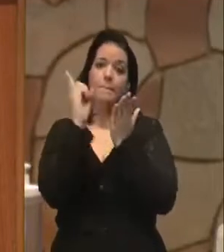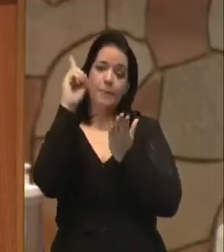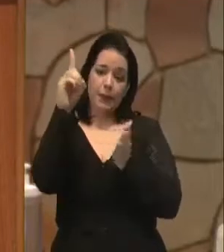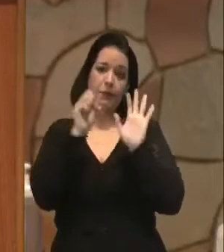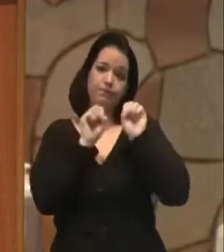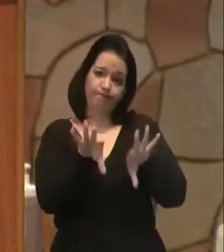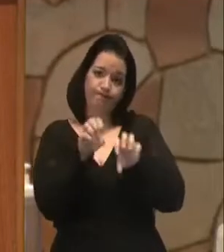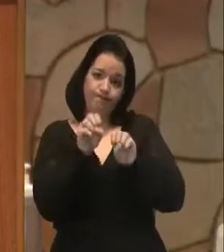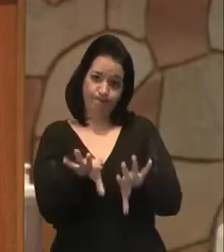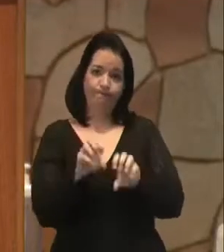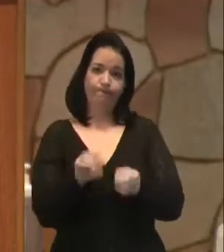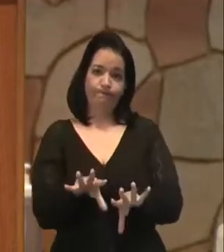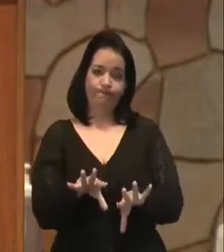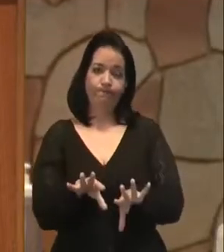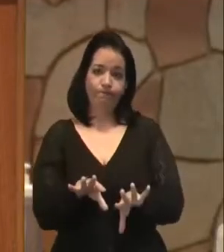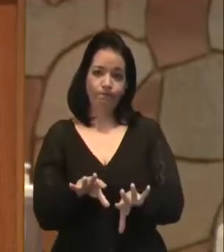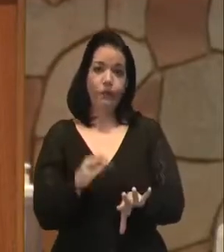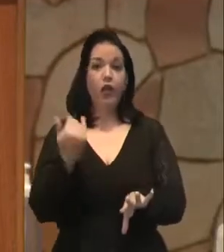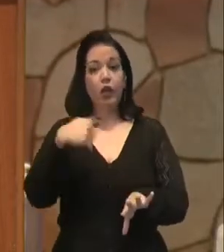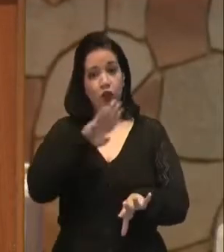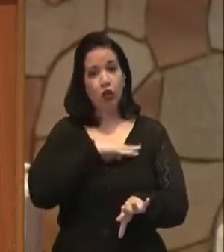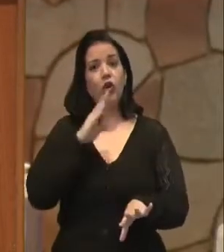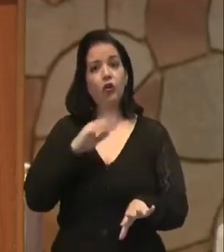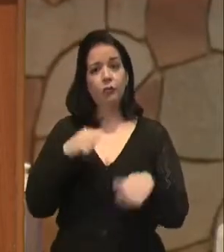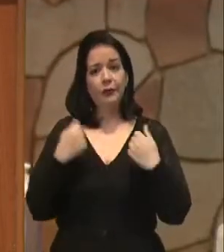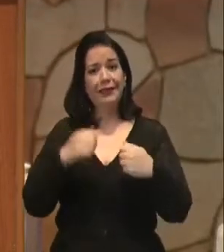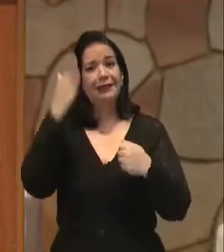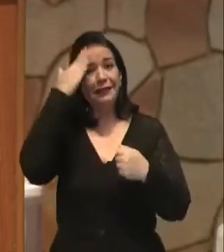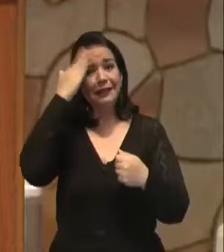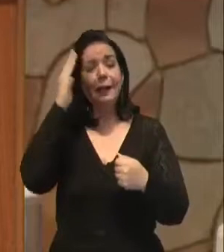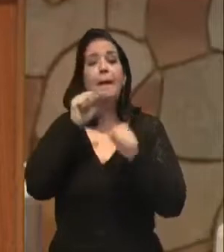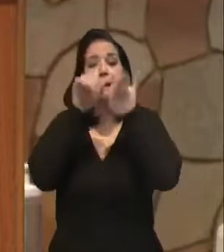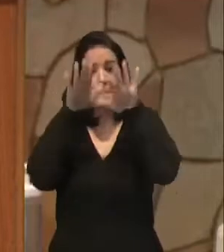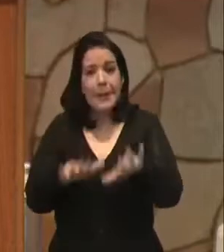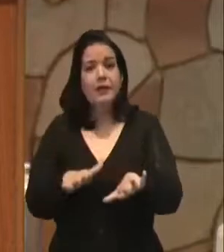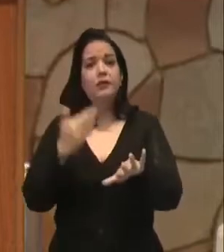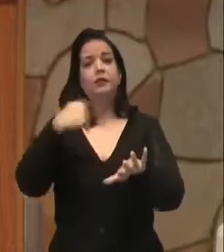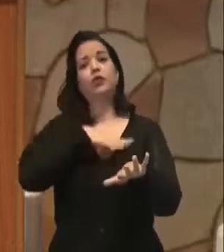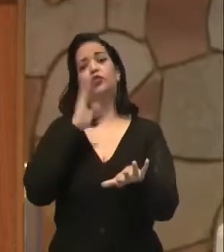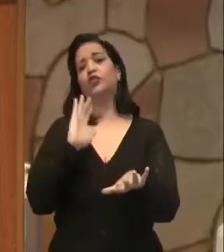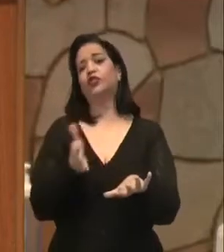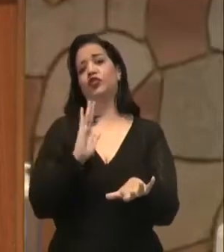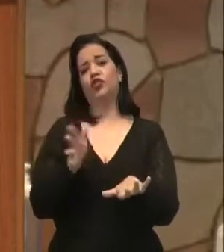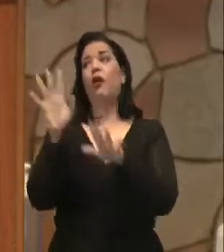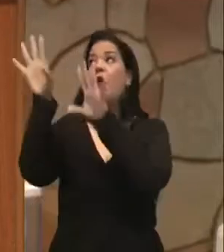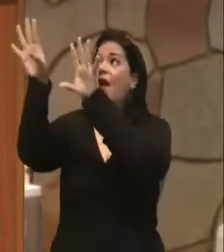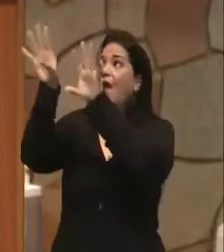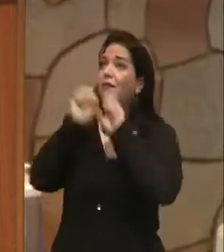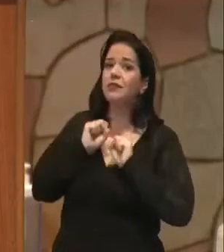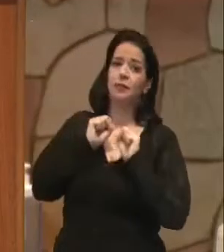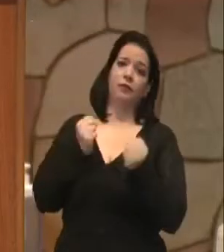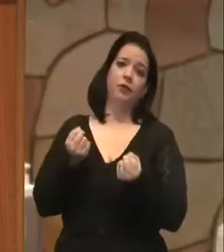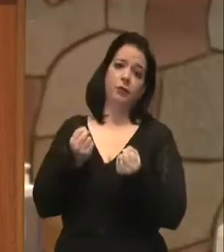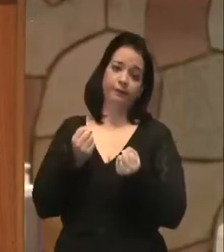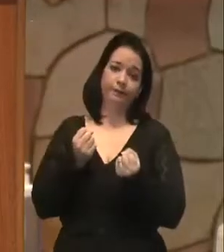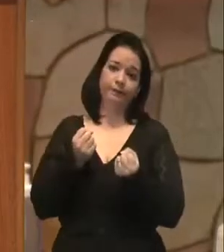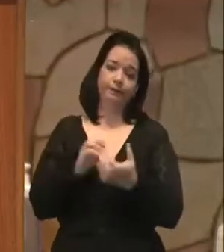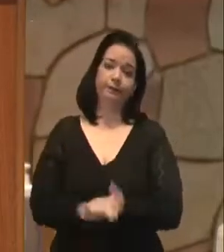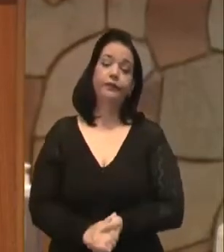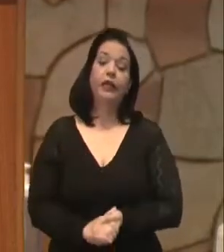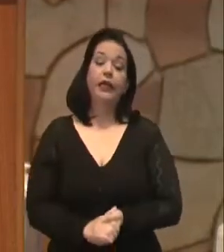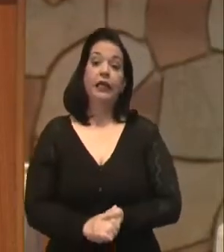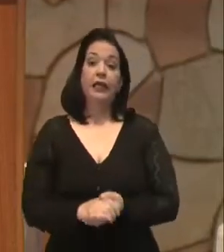estão para nós, que já são nossas, essas bênçãos. Por isso ele diz no verso 18: iluminados